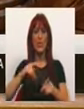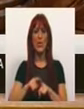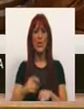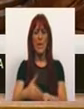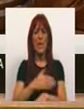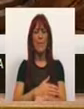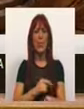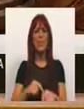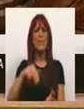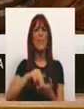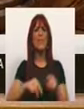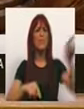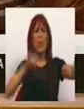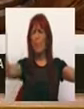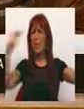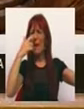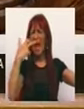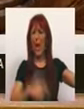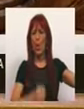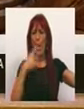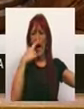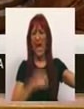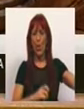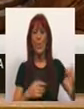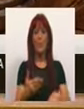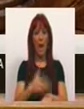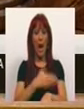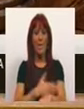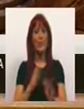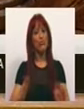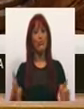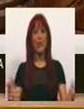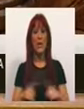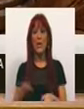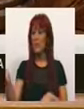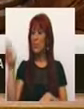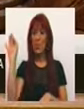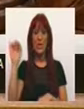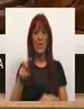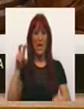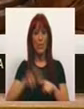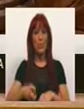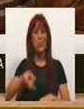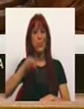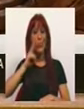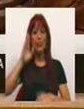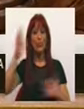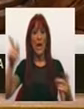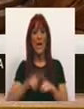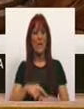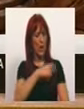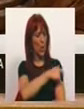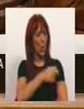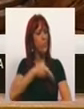meios que sobraram em locais e rãs e antes disso até já tinha nomeado para cargos dirigentes e comandantes